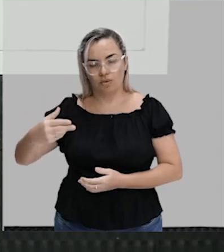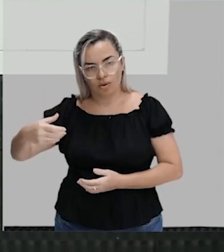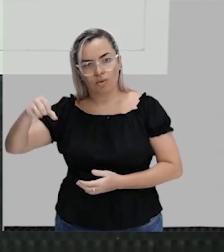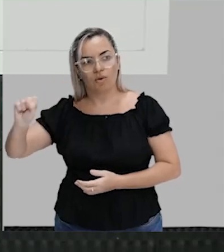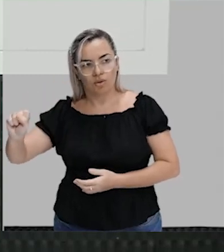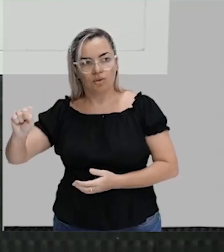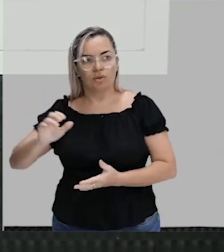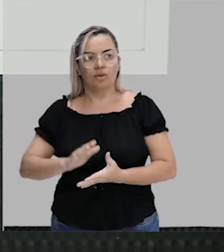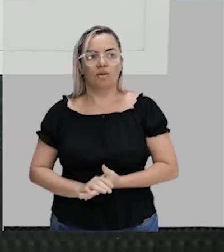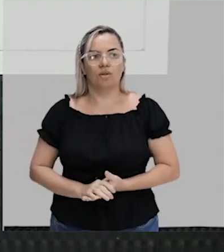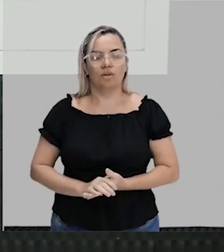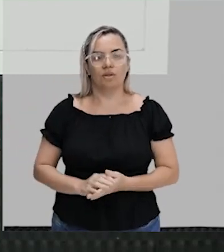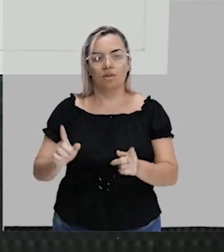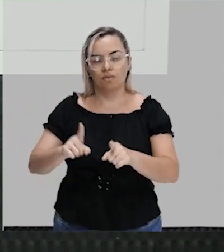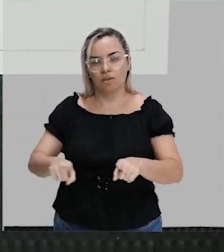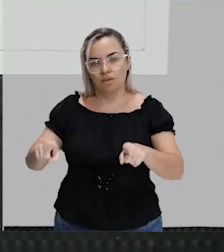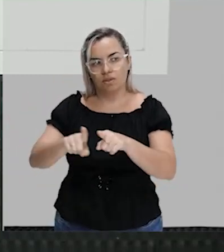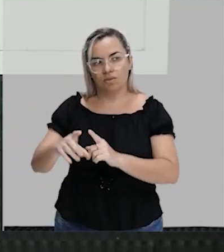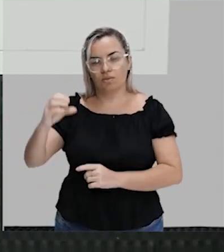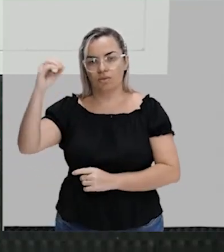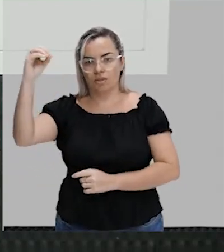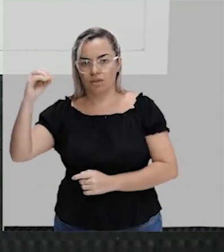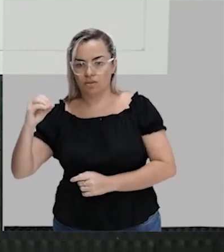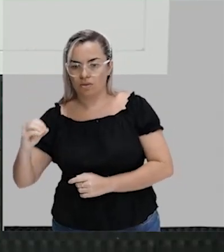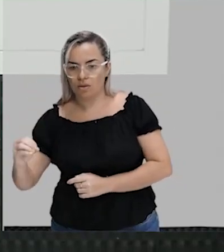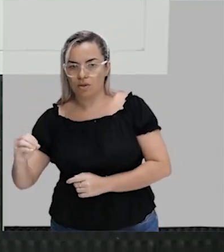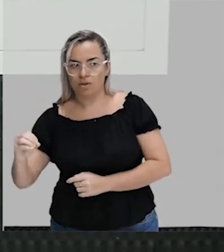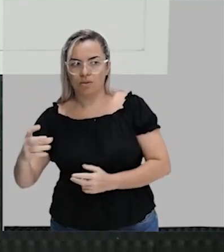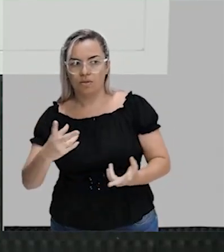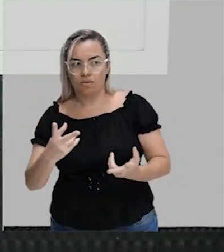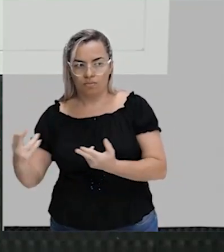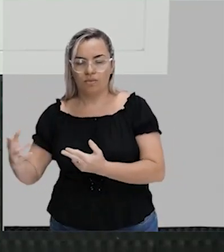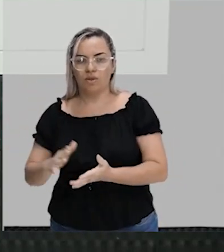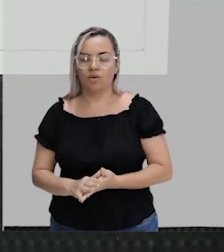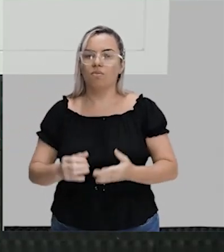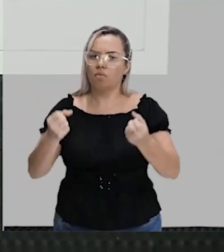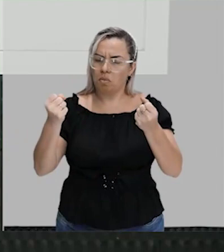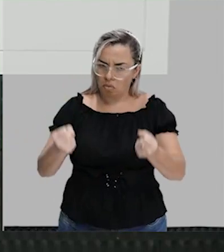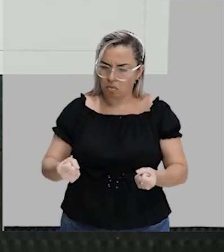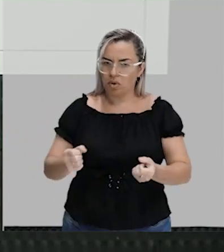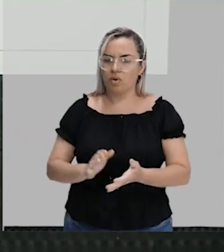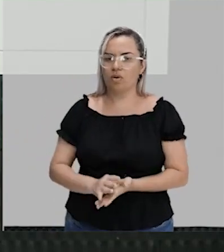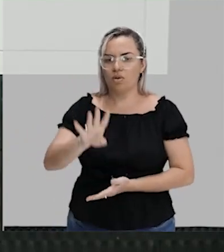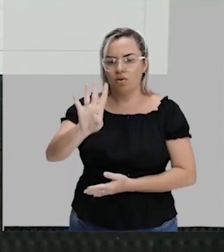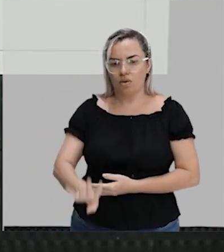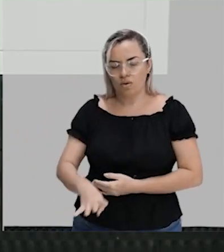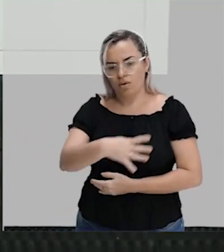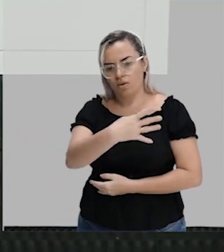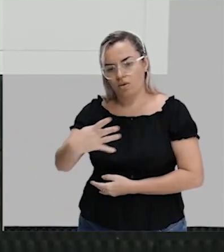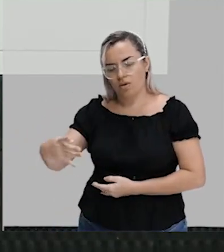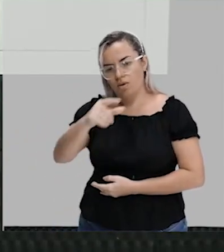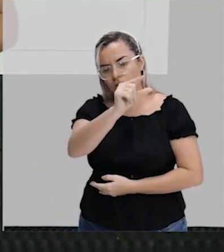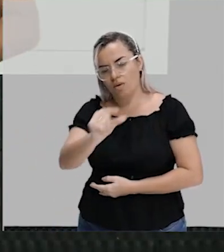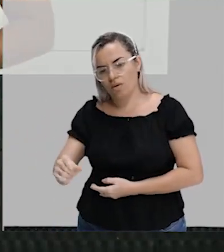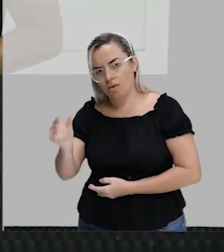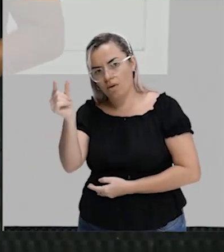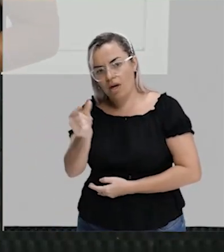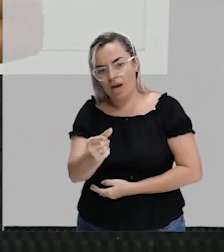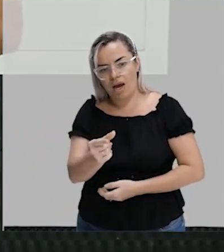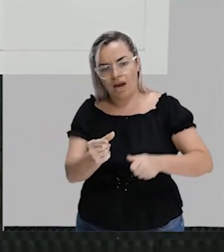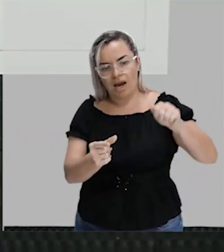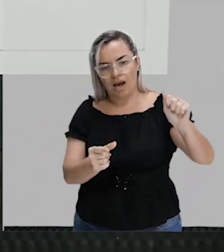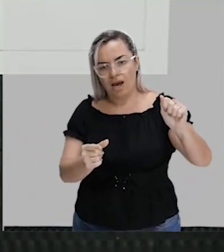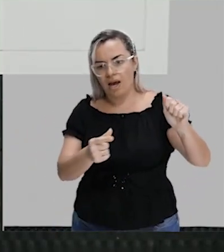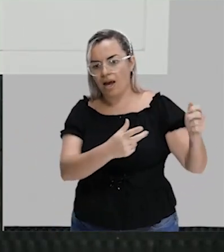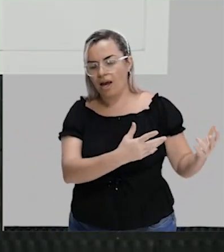e aqui eu tenho zero igual a zero tá então eu posso dizer que essa Matriz a ela é igual a um